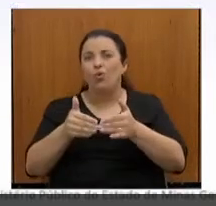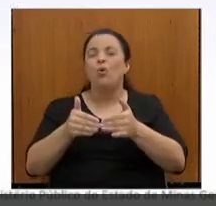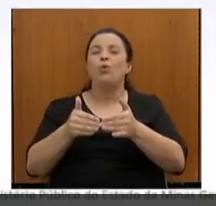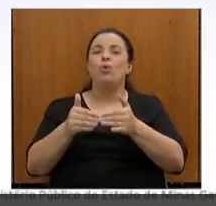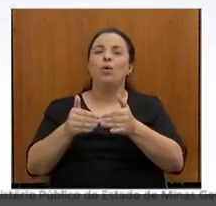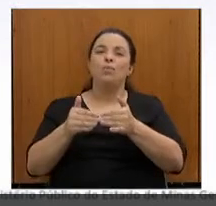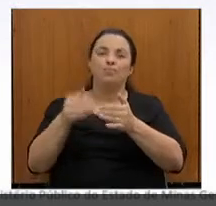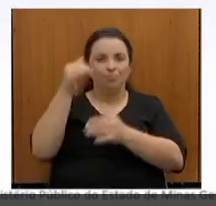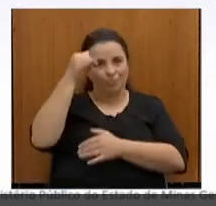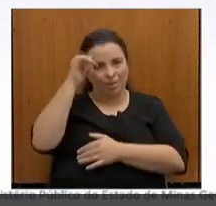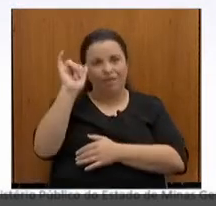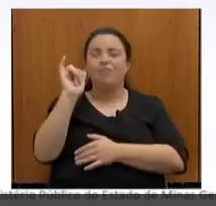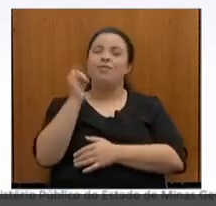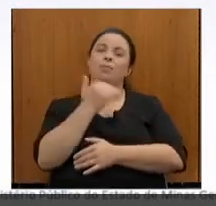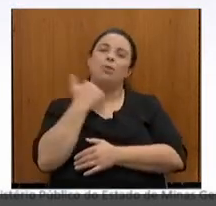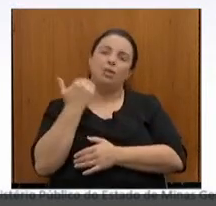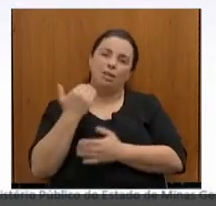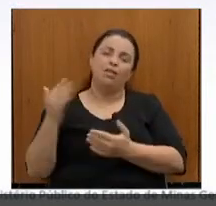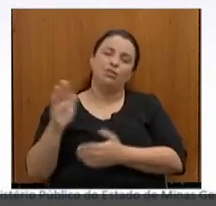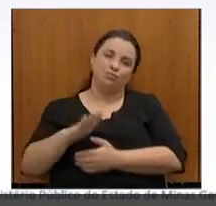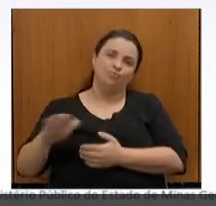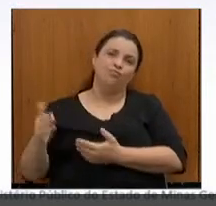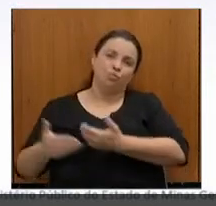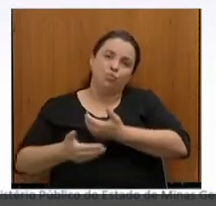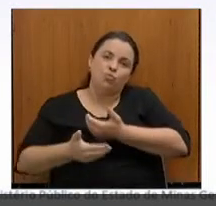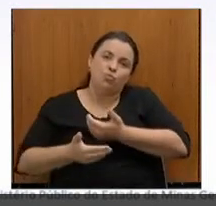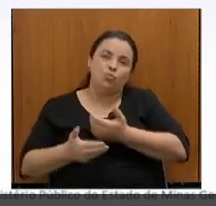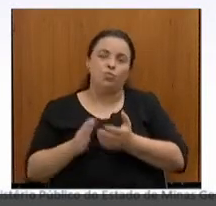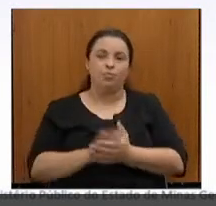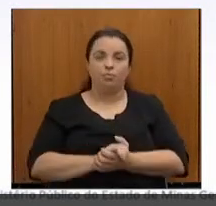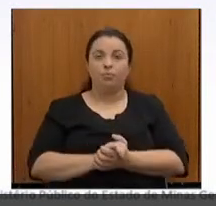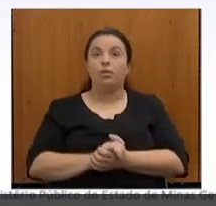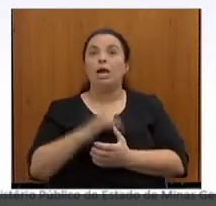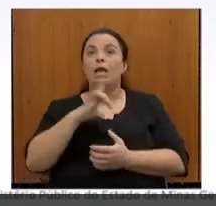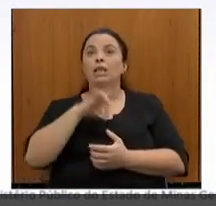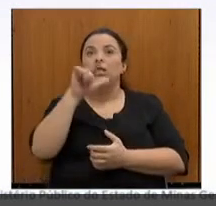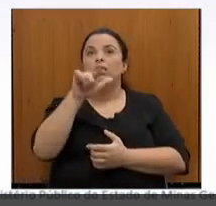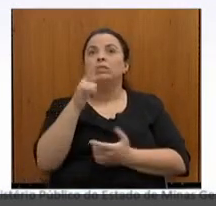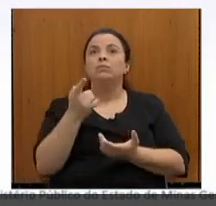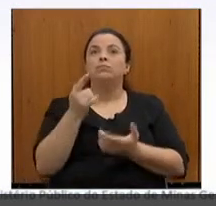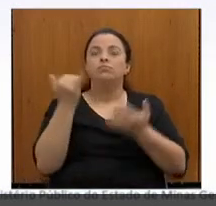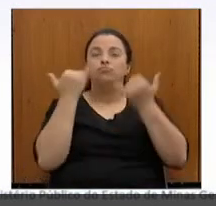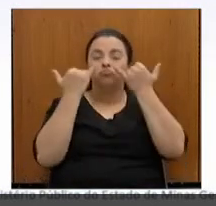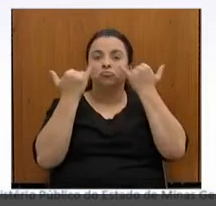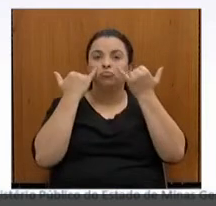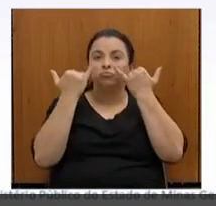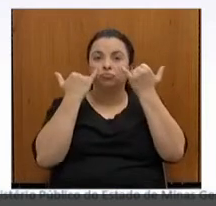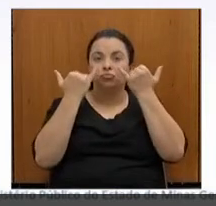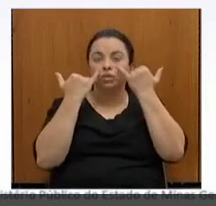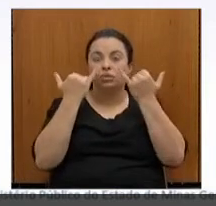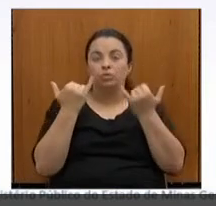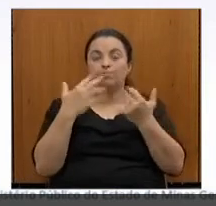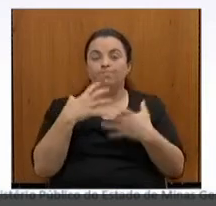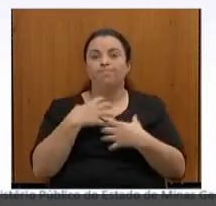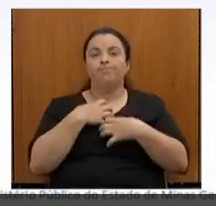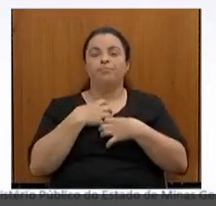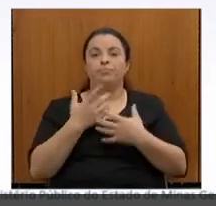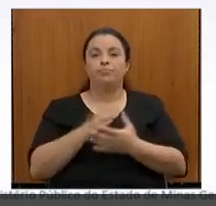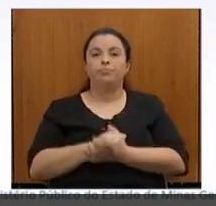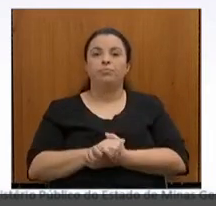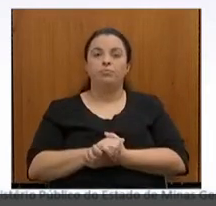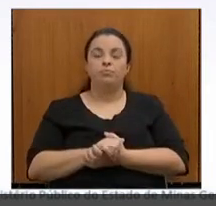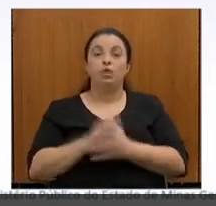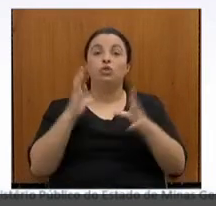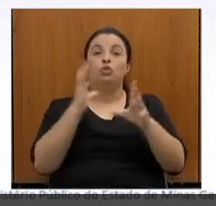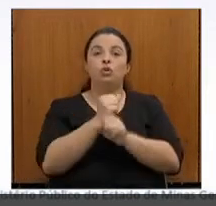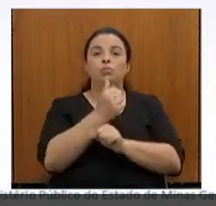E aqui nós temos alguns dados assim, que nos chocam. Né? 64% da morte